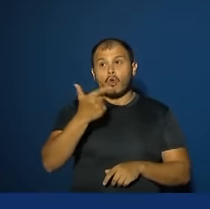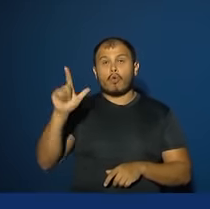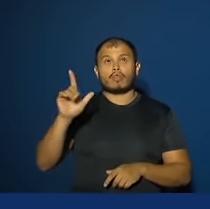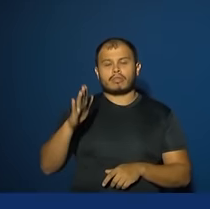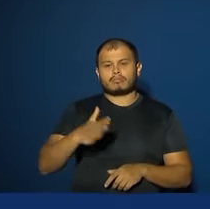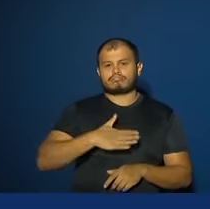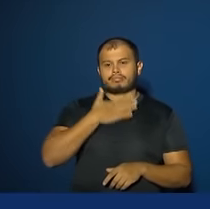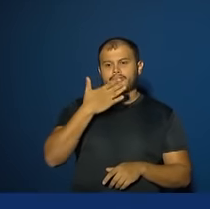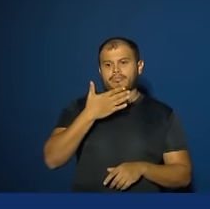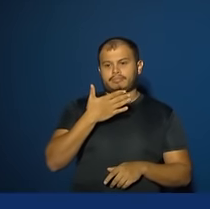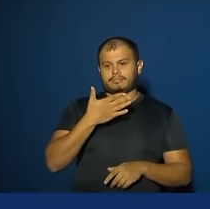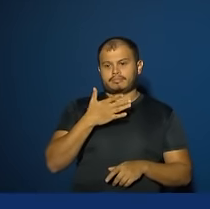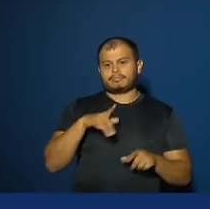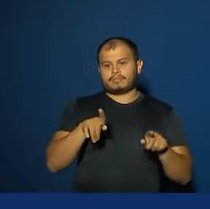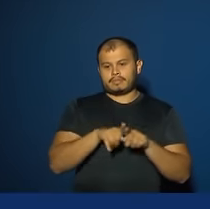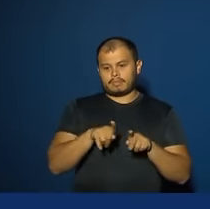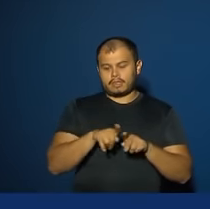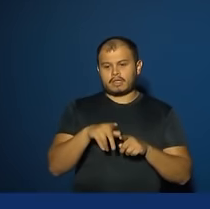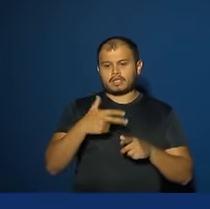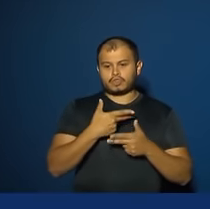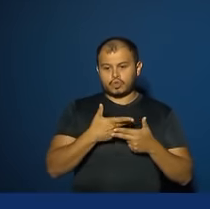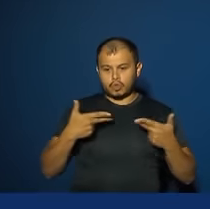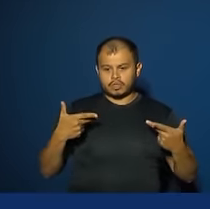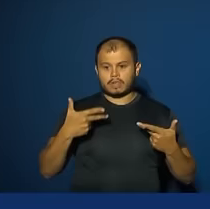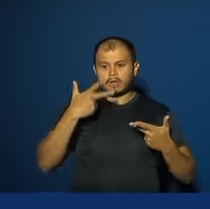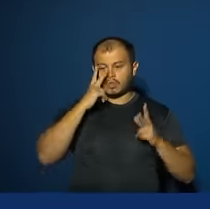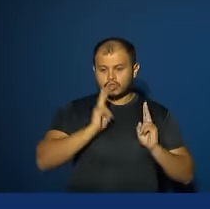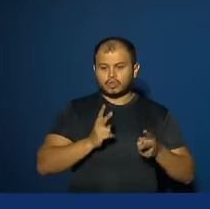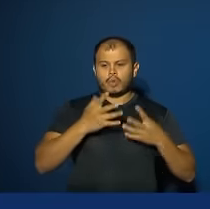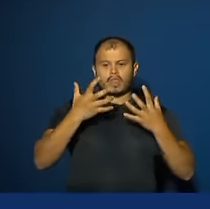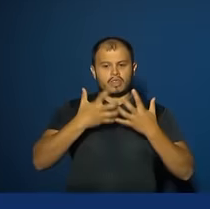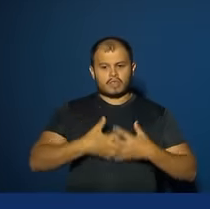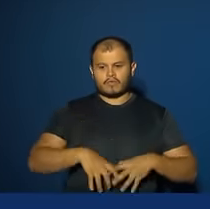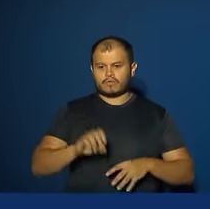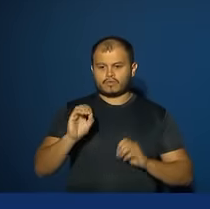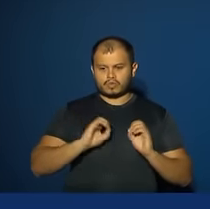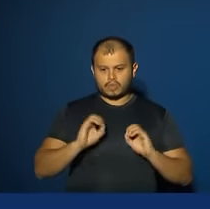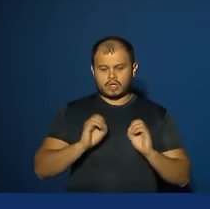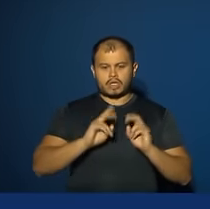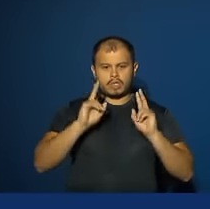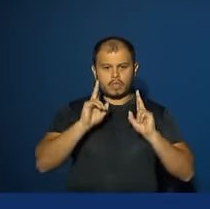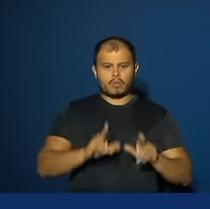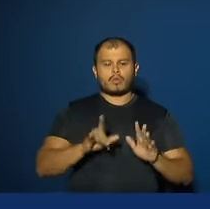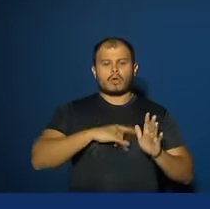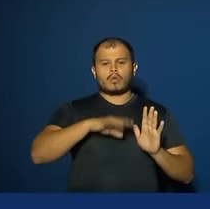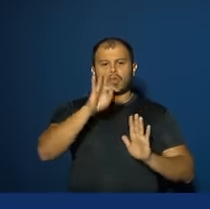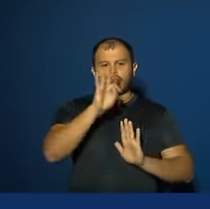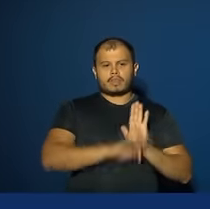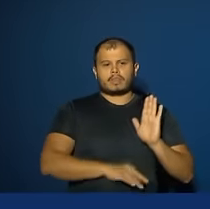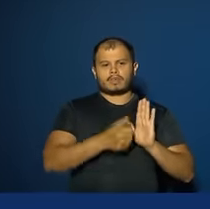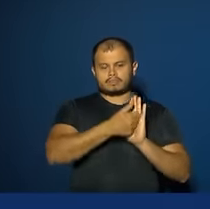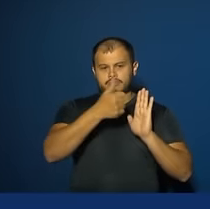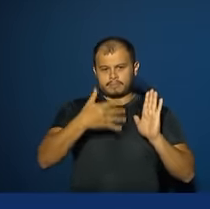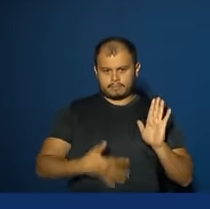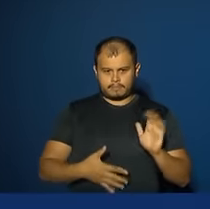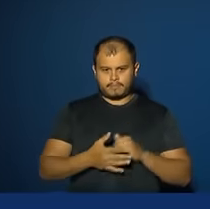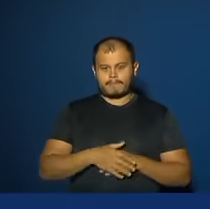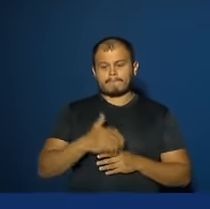Isso de que as coisas continuam não funcionando do jeito que o livro-texto sugeria. Então,